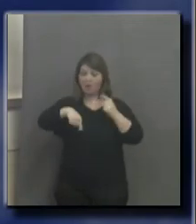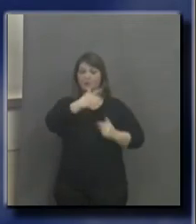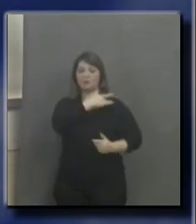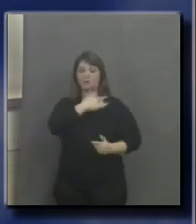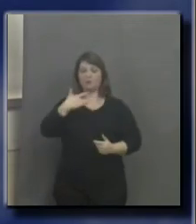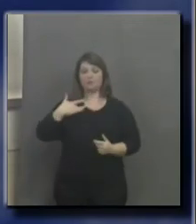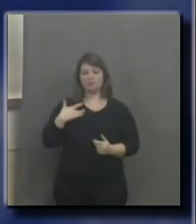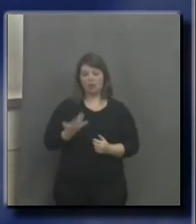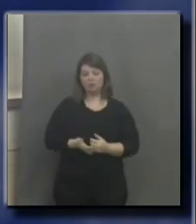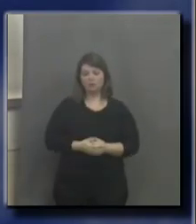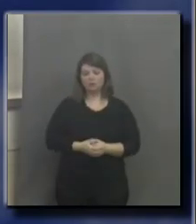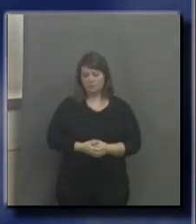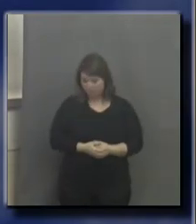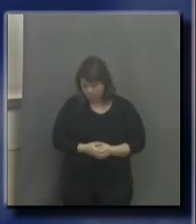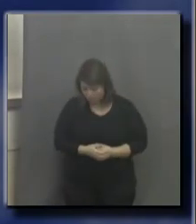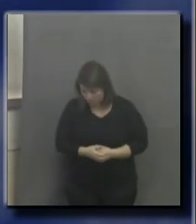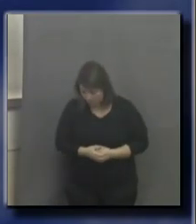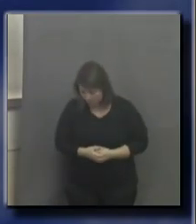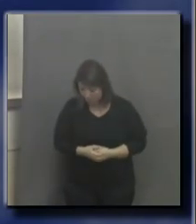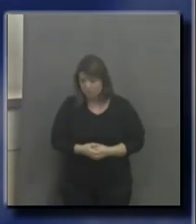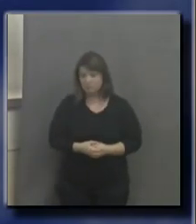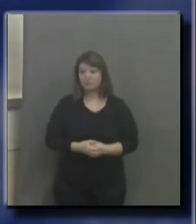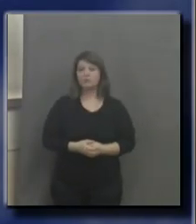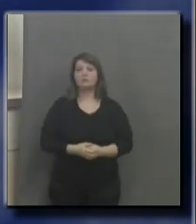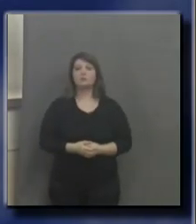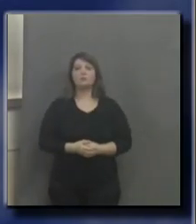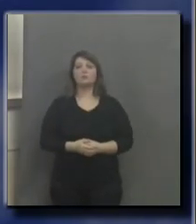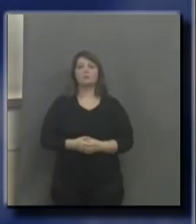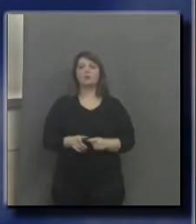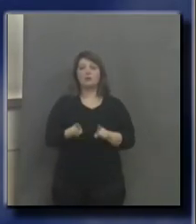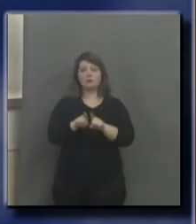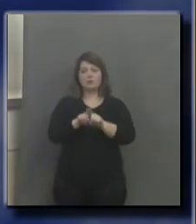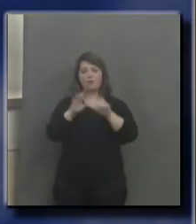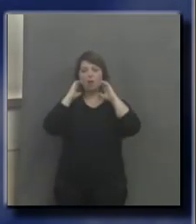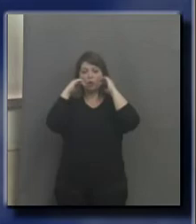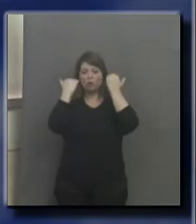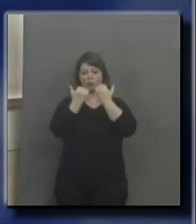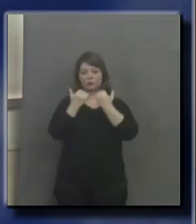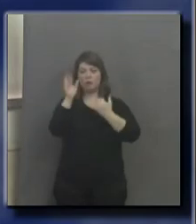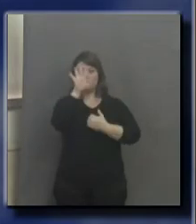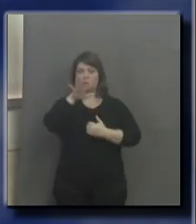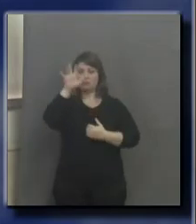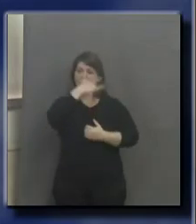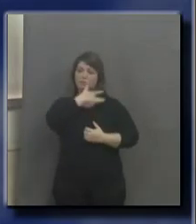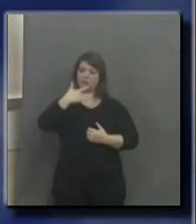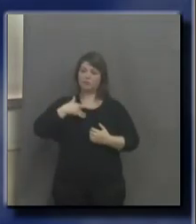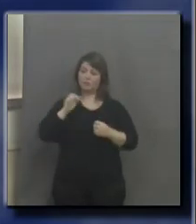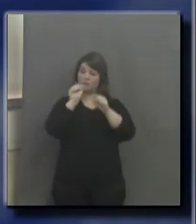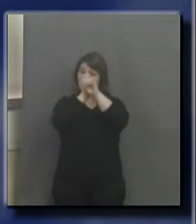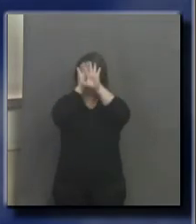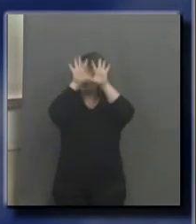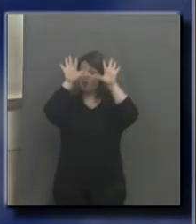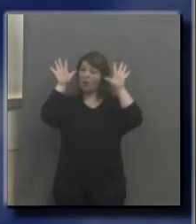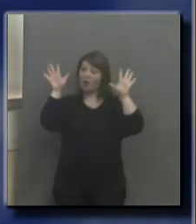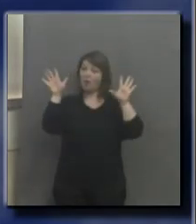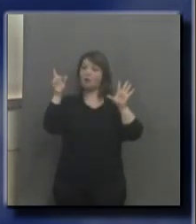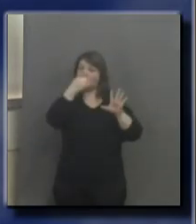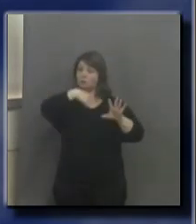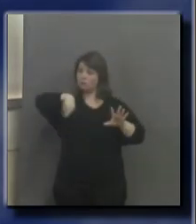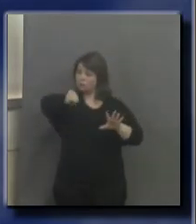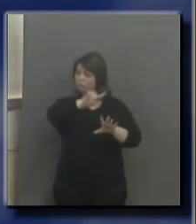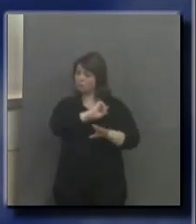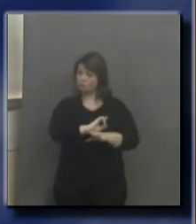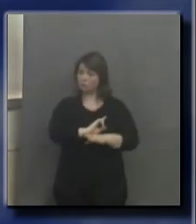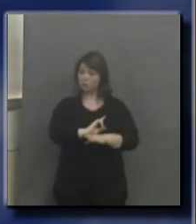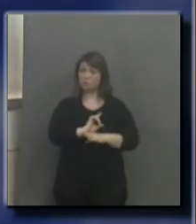saúde e, por outro lado, o Conselho Nacional de Saúde tem bem claro que nós não